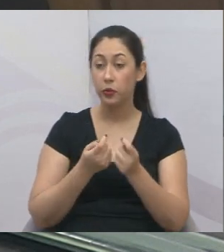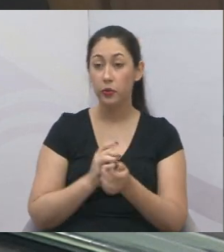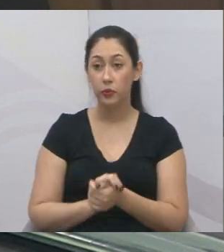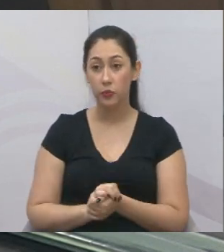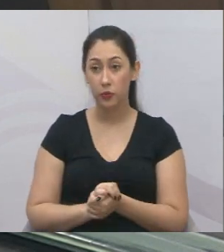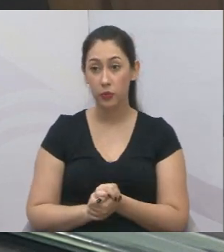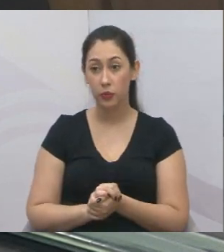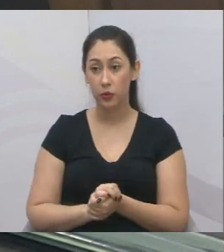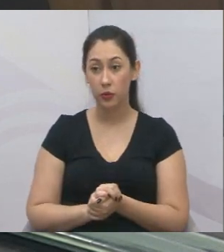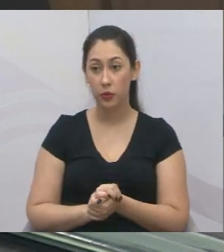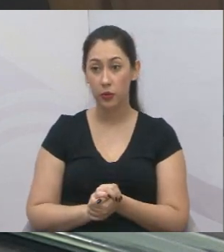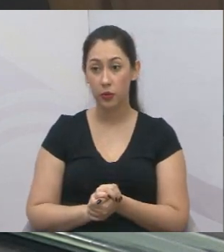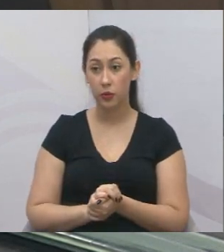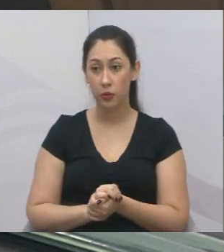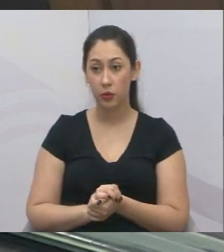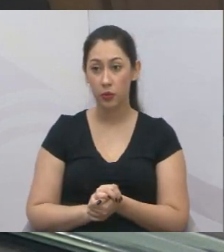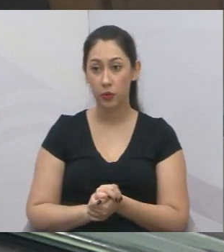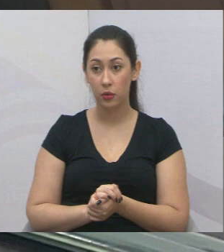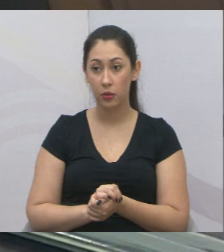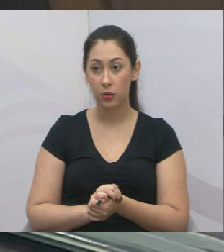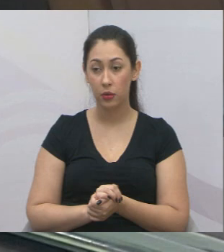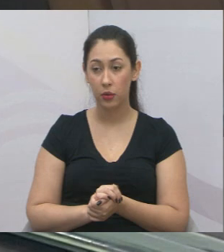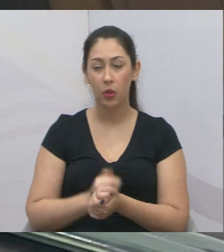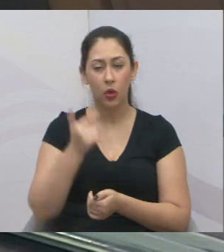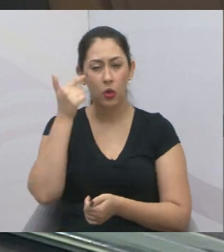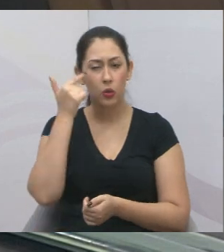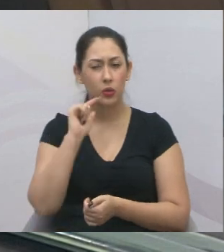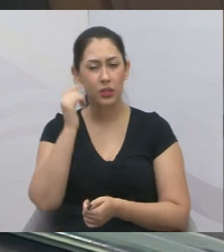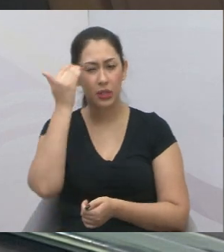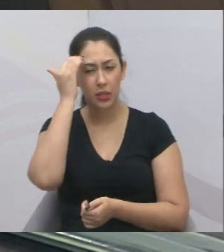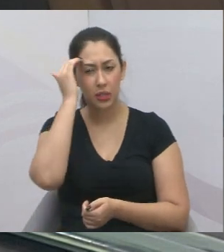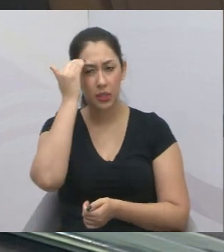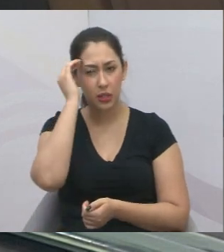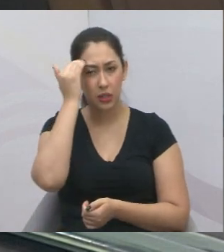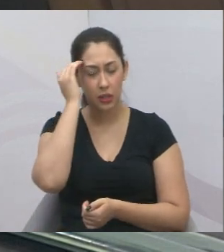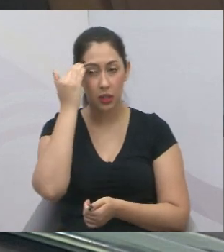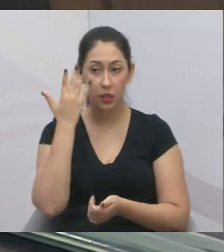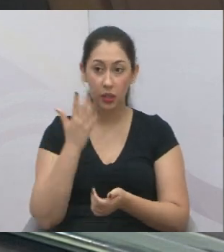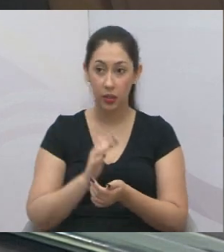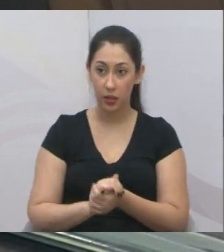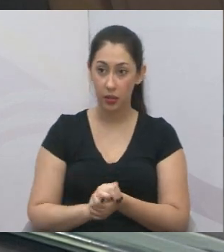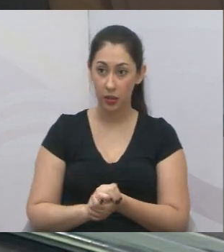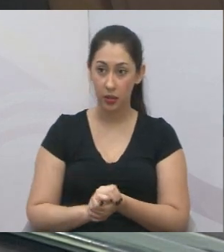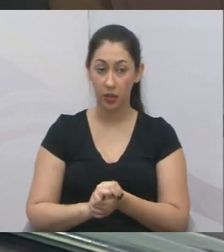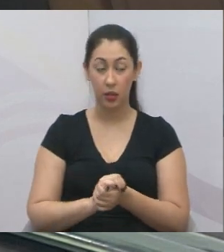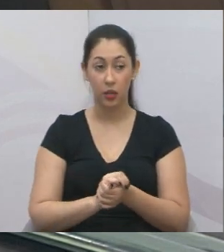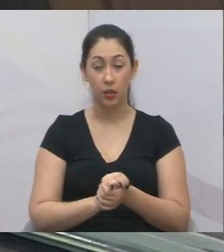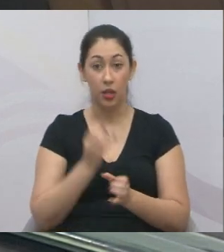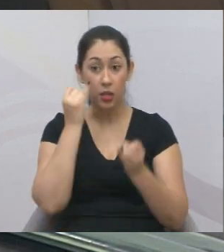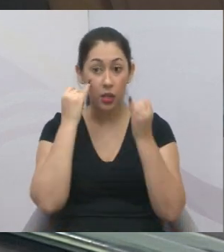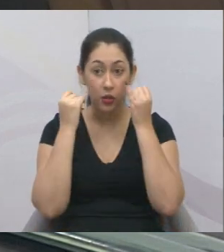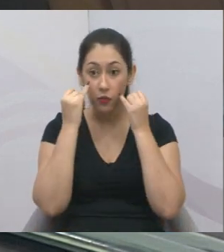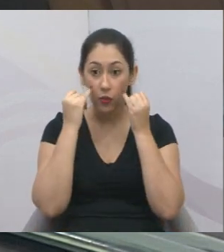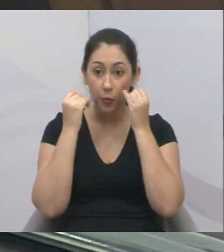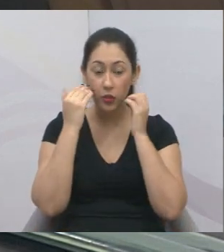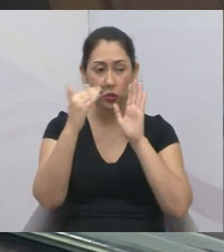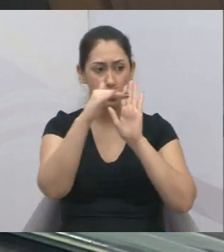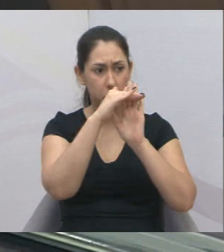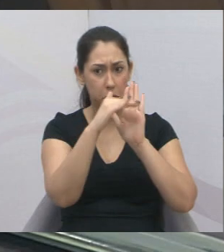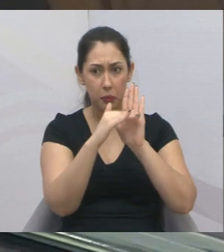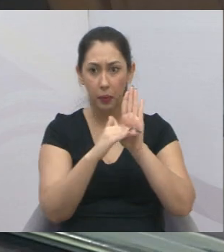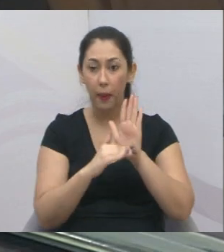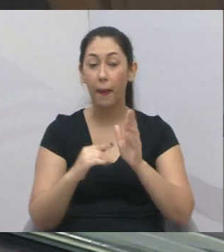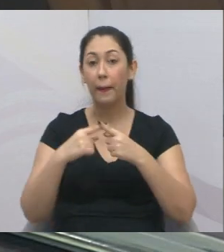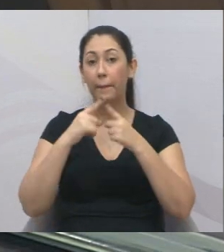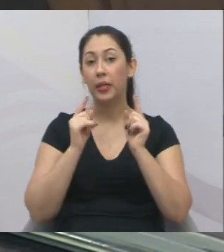para que o município capte a sua mensagem, né? São bastante informações, mas hoje,